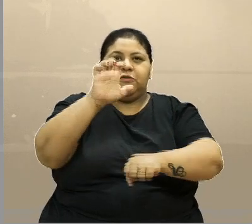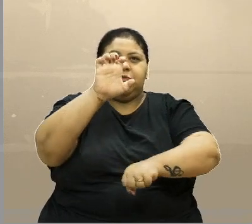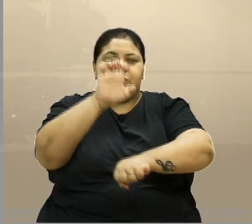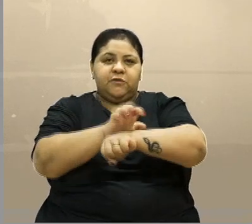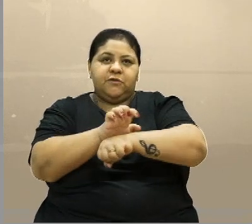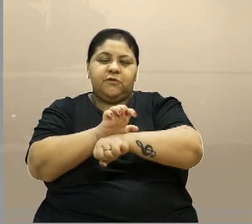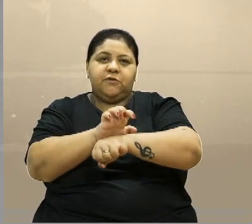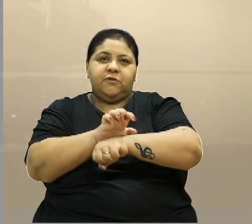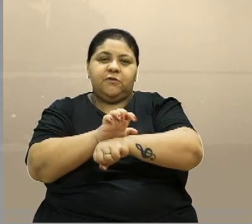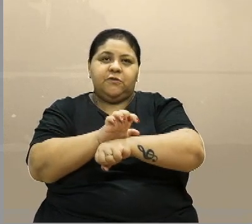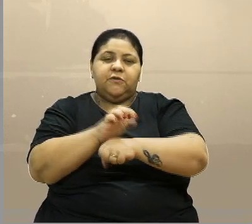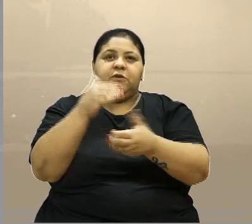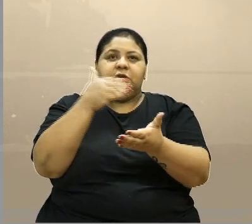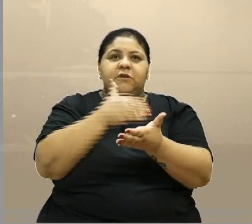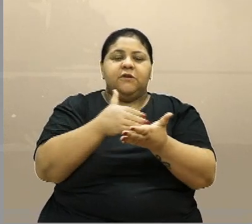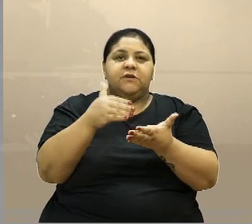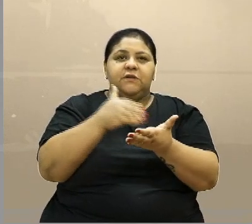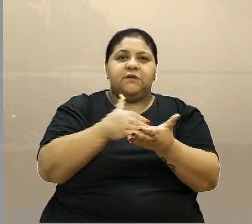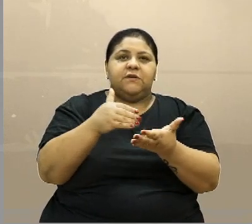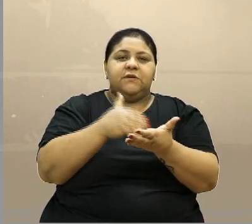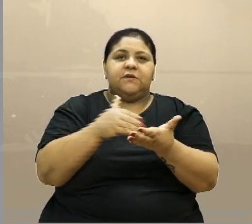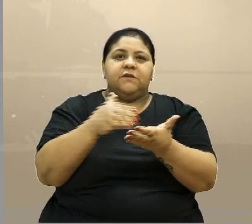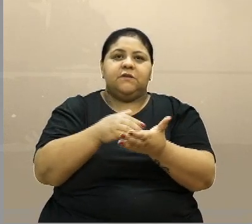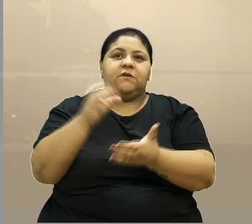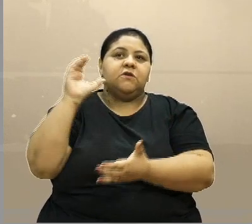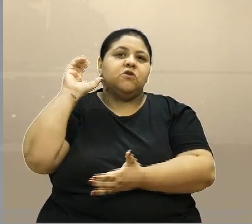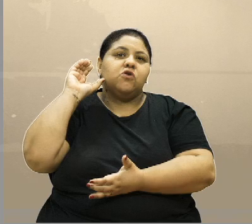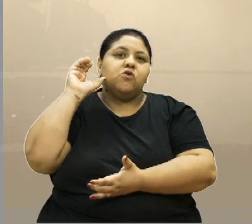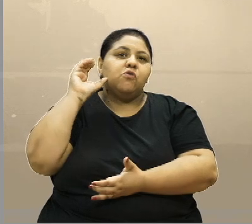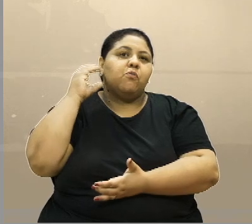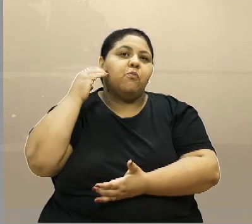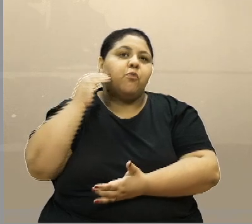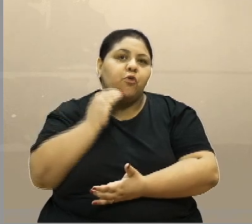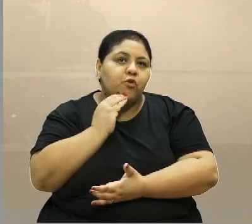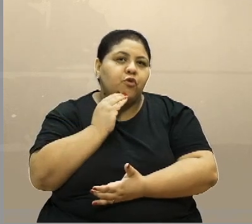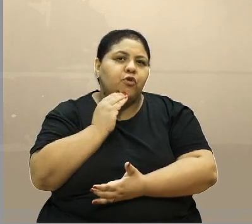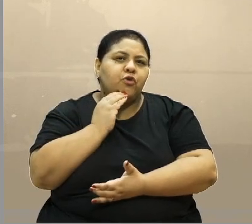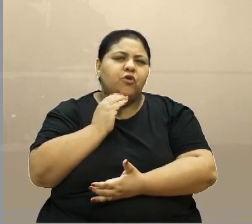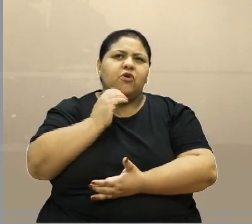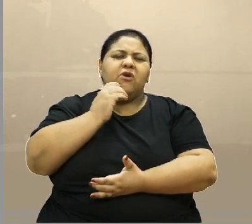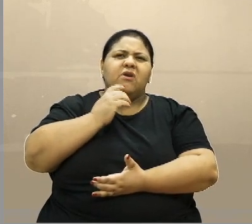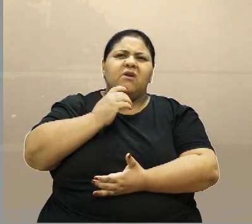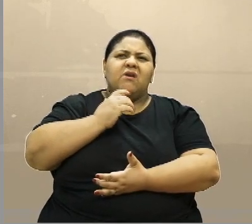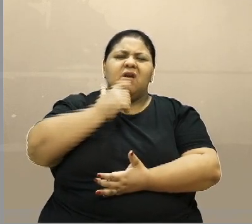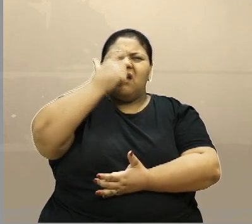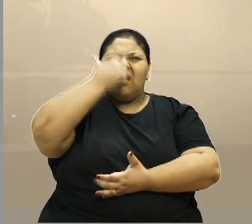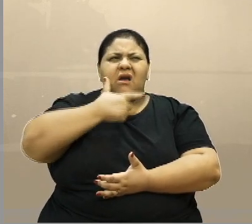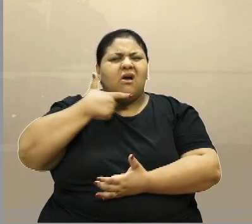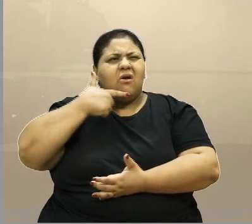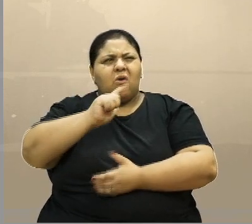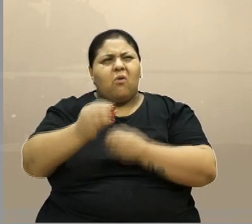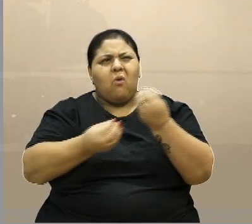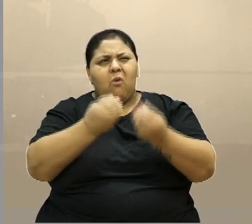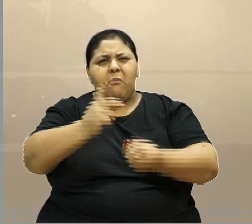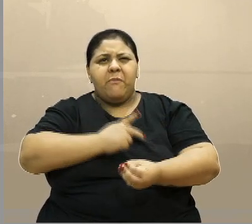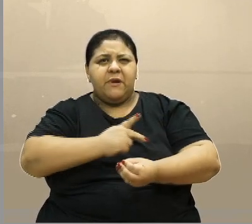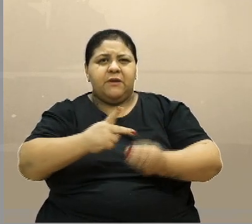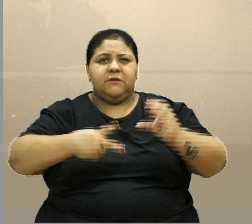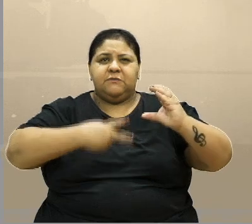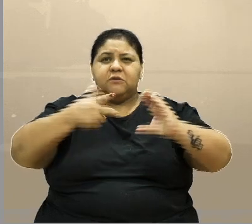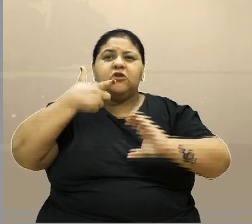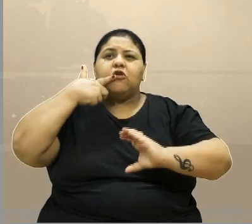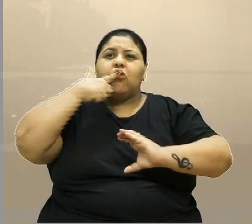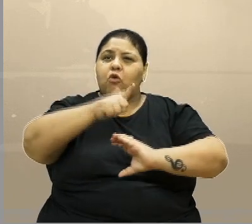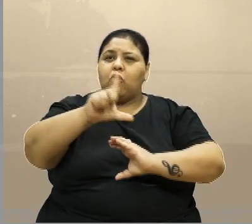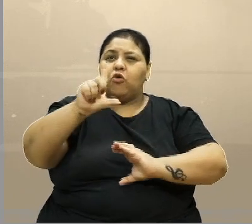o secretário Búrigo e o governador Sartori, à época. Conquistamos, acho que foi meu último ato como presidente da Câmara, a conquista